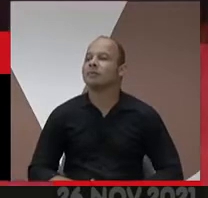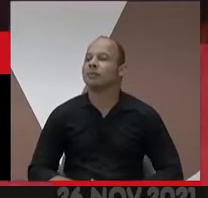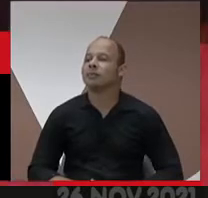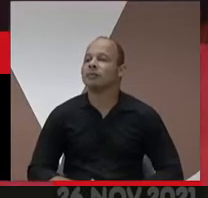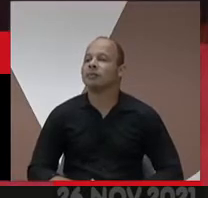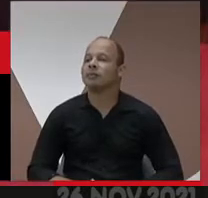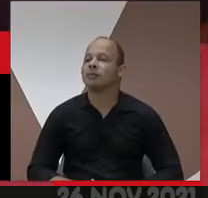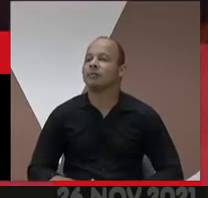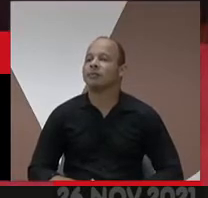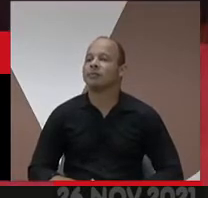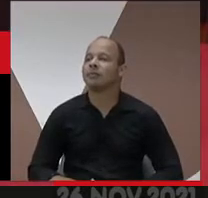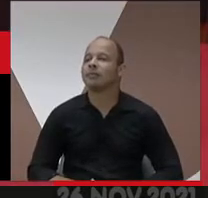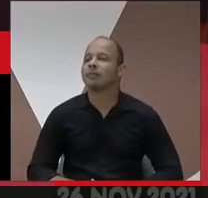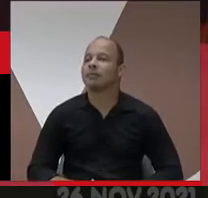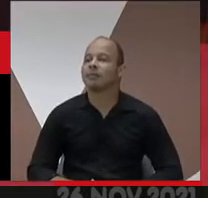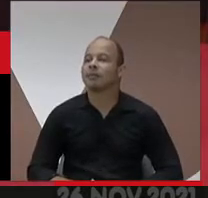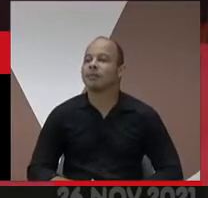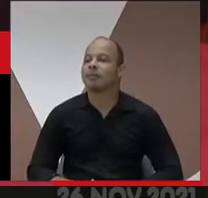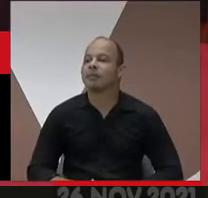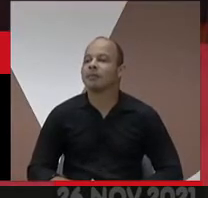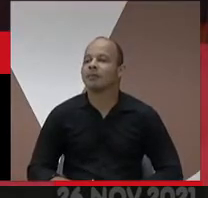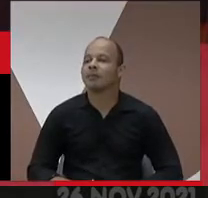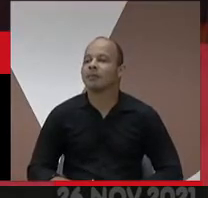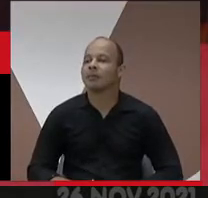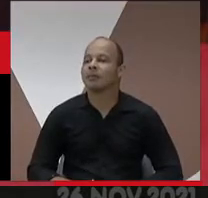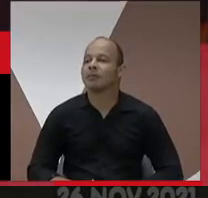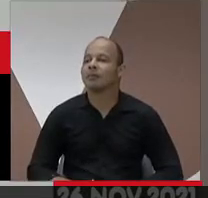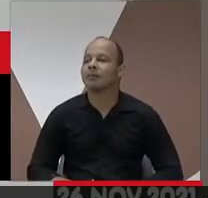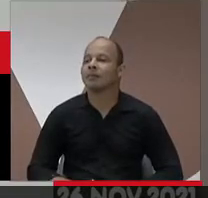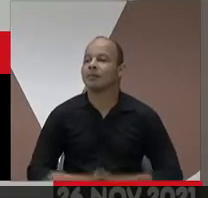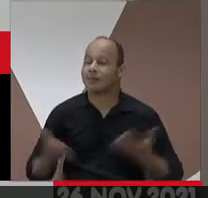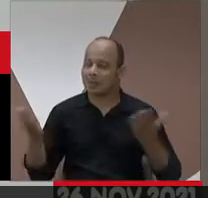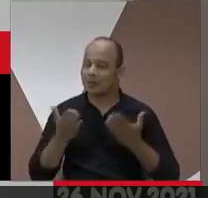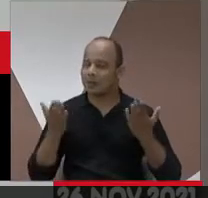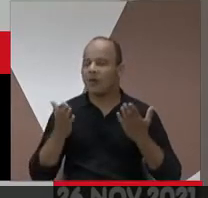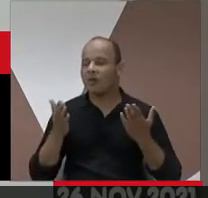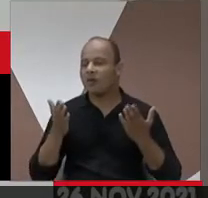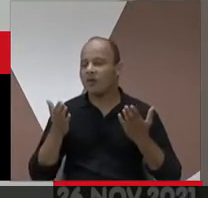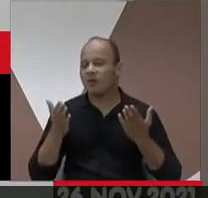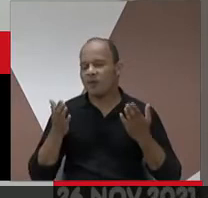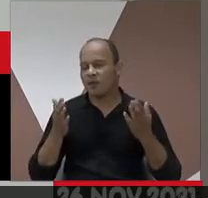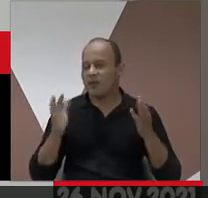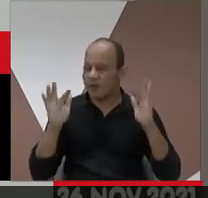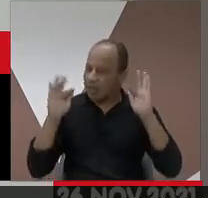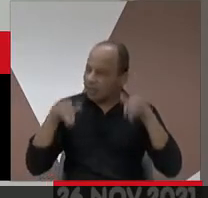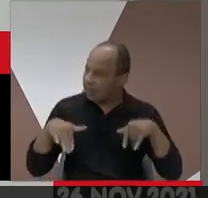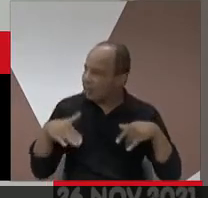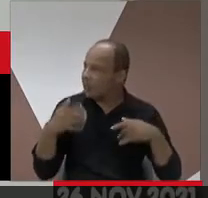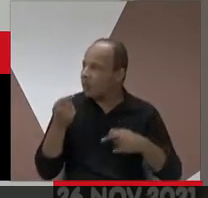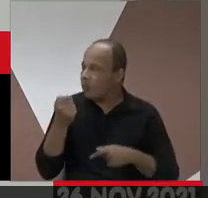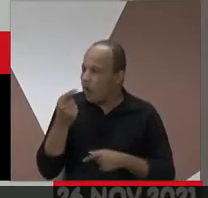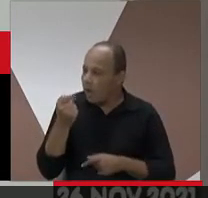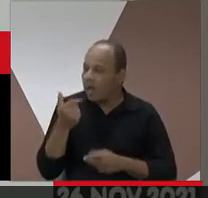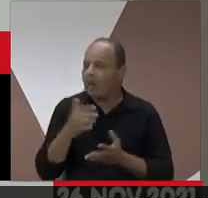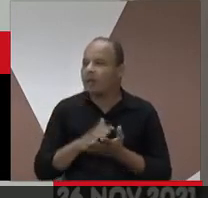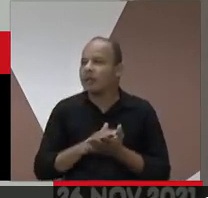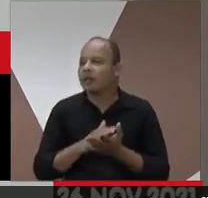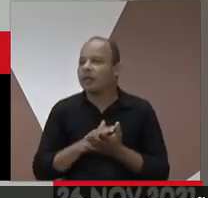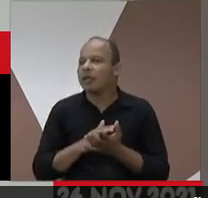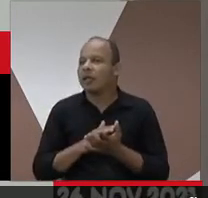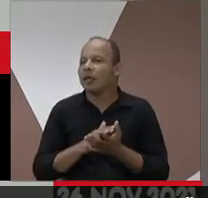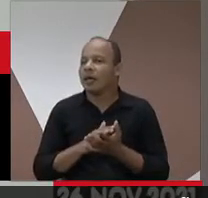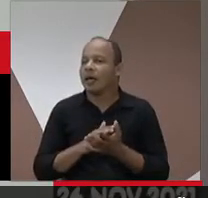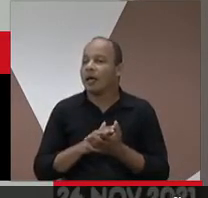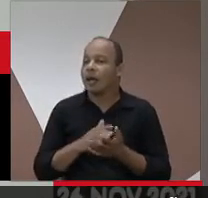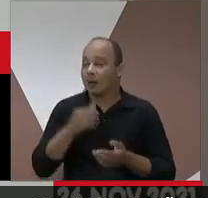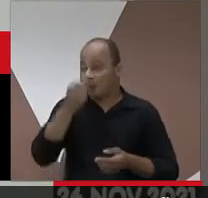Muito obrigado. Vamos passar agora as considerações finais. Passo a palavra ao prefeito Vitório Medioli